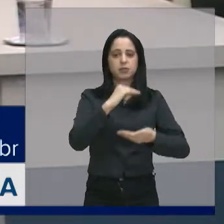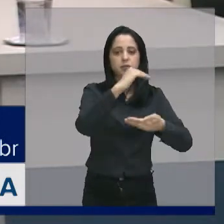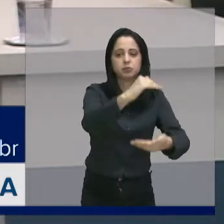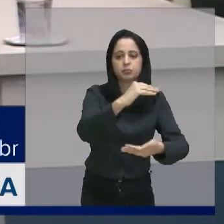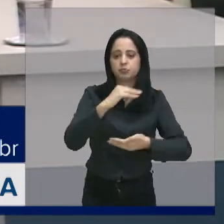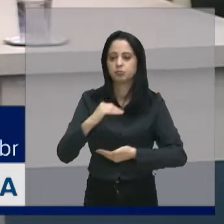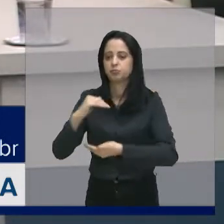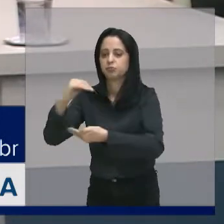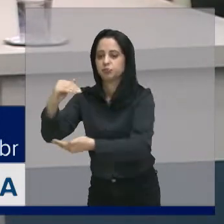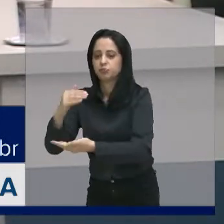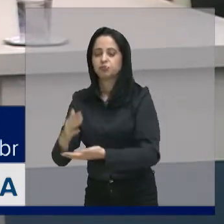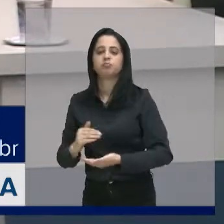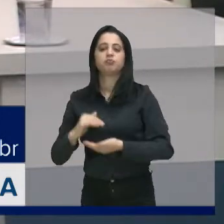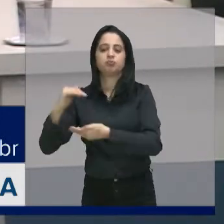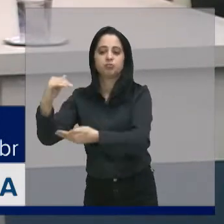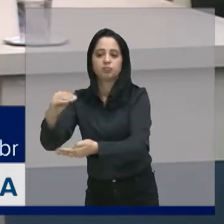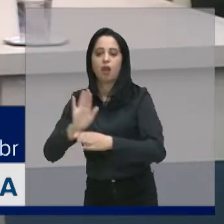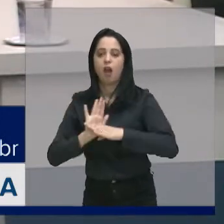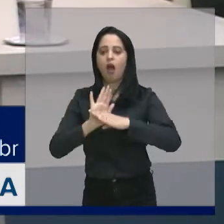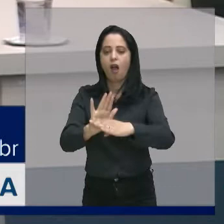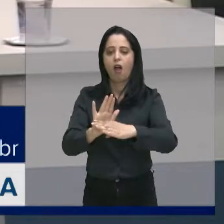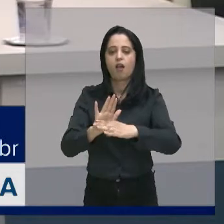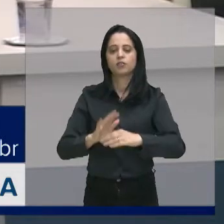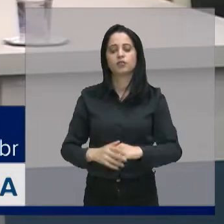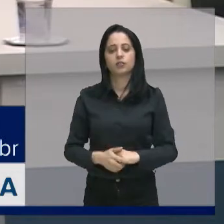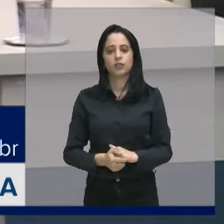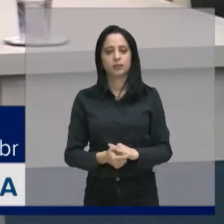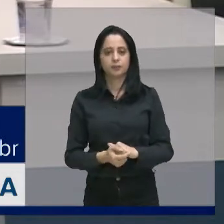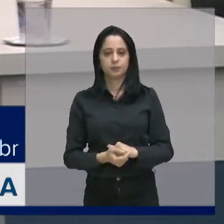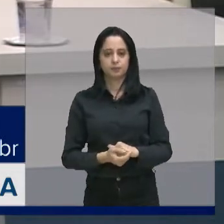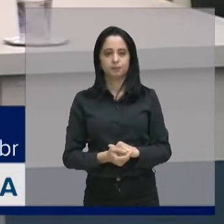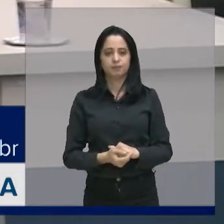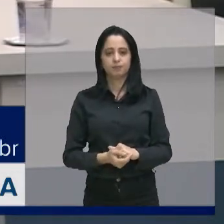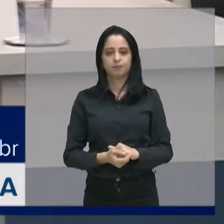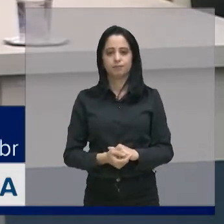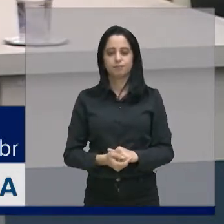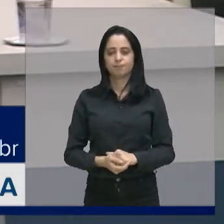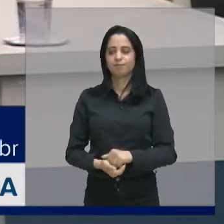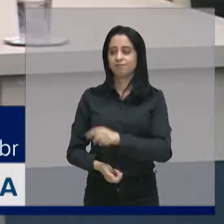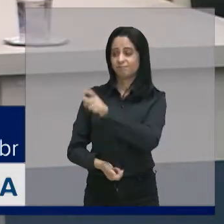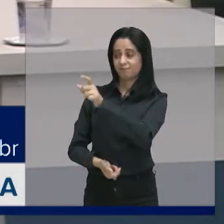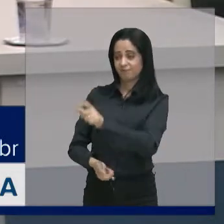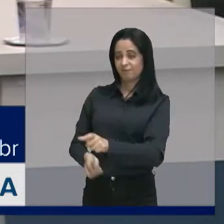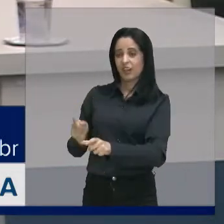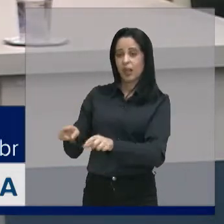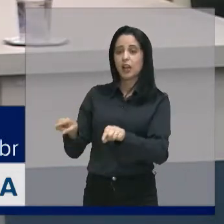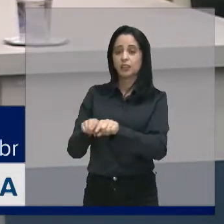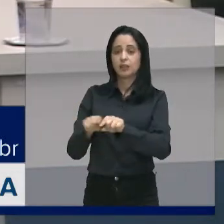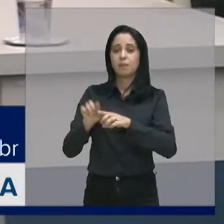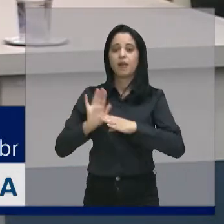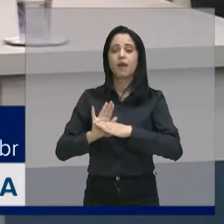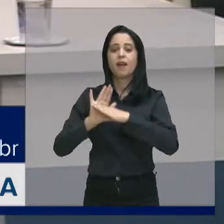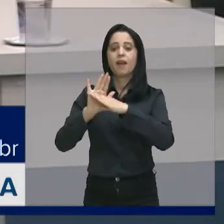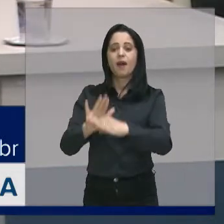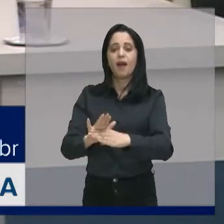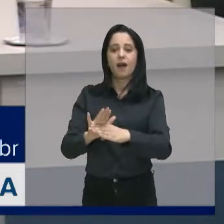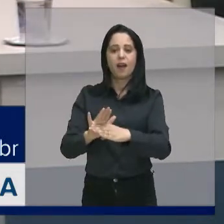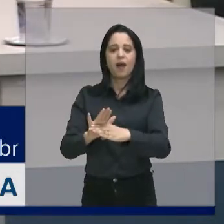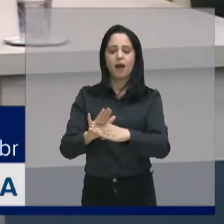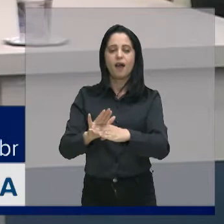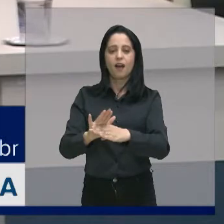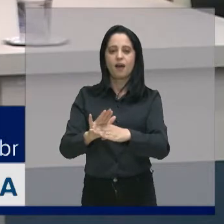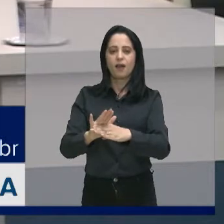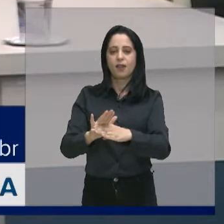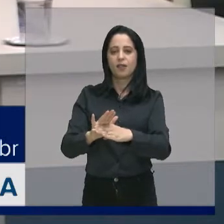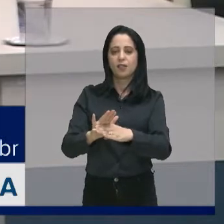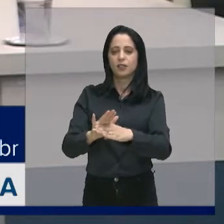de saída delas para quem precisava. Como vicentino, colaborava também nos eventos tanto de formação como